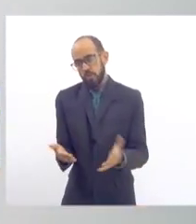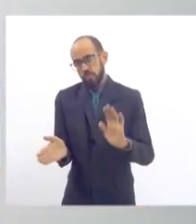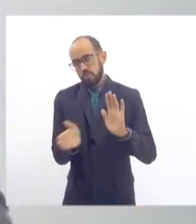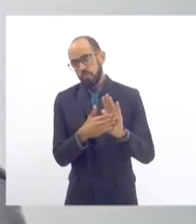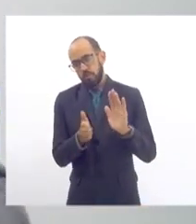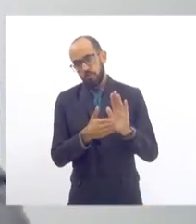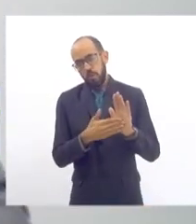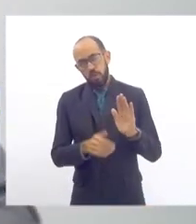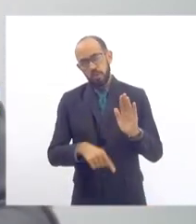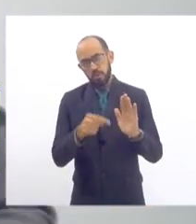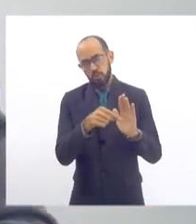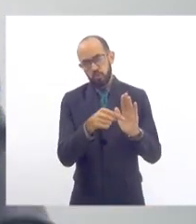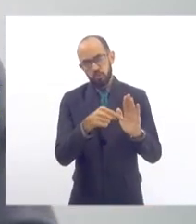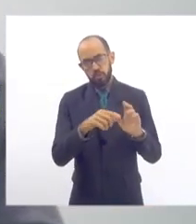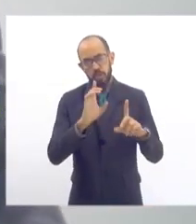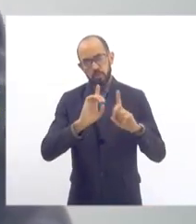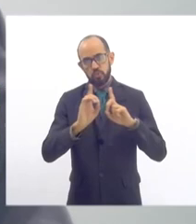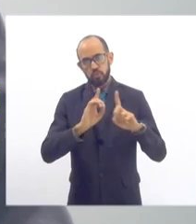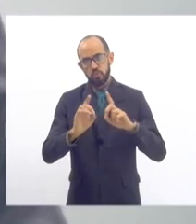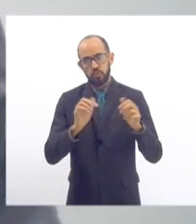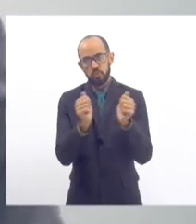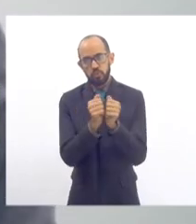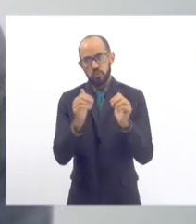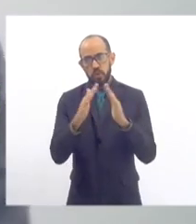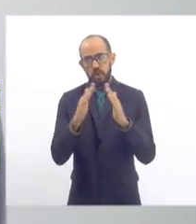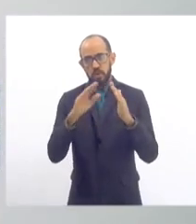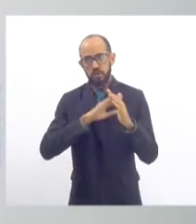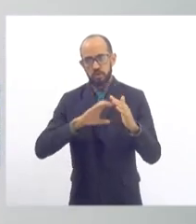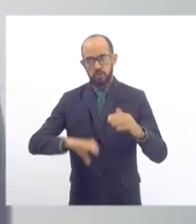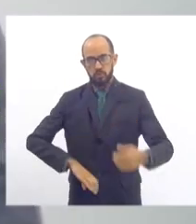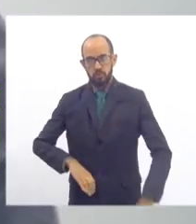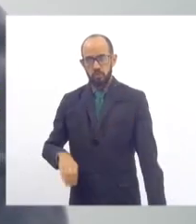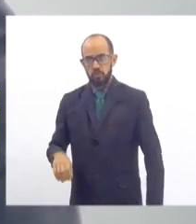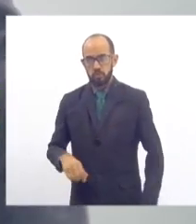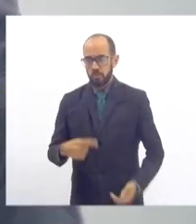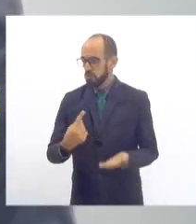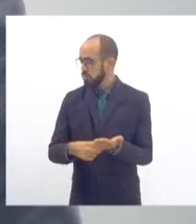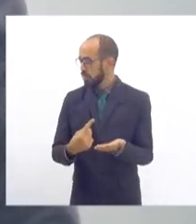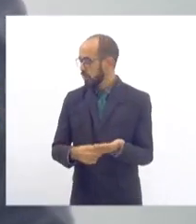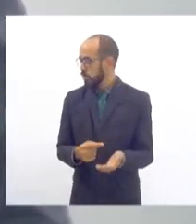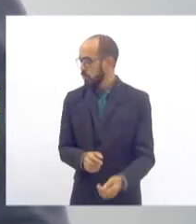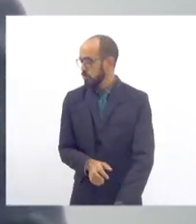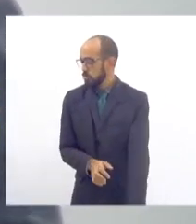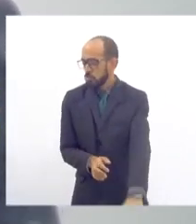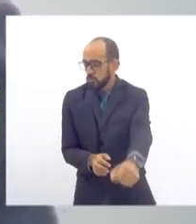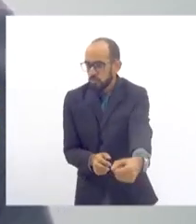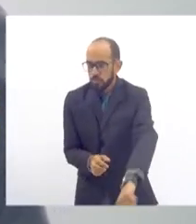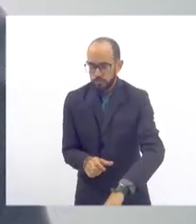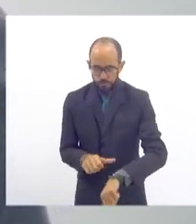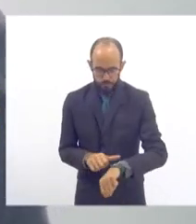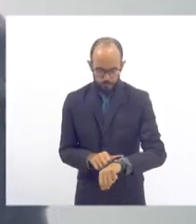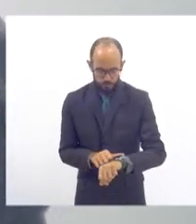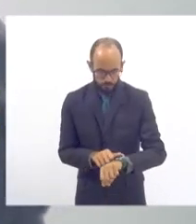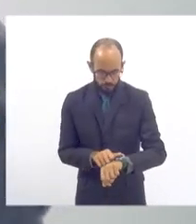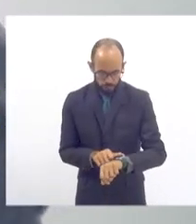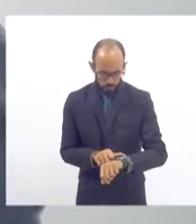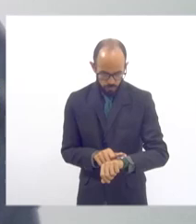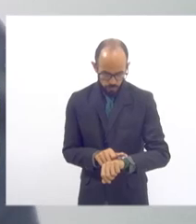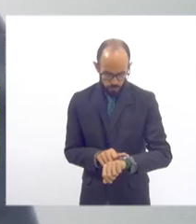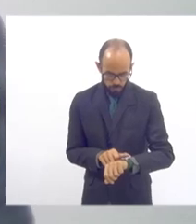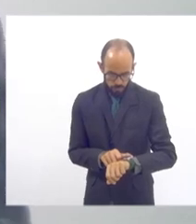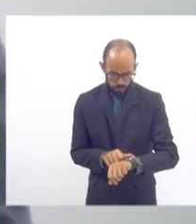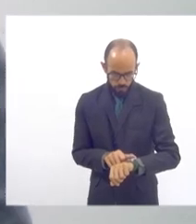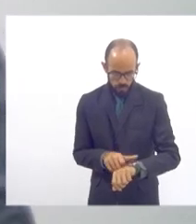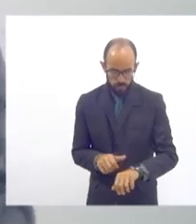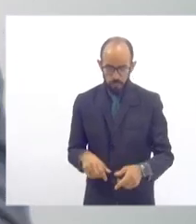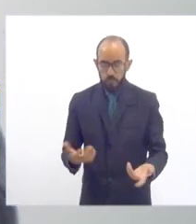Casa Civil, incluir isso entre os acordos possíveis para que a gente possa começar aqui. E aí o que eu quero cobrar da direção do